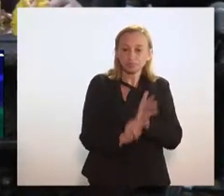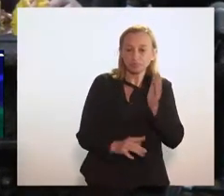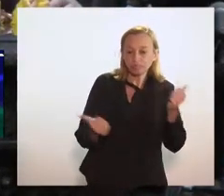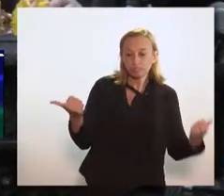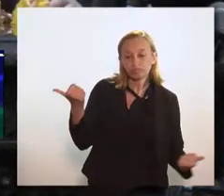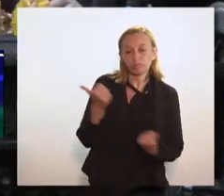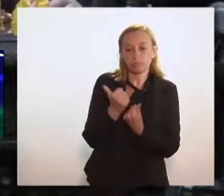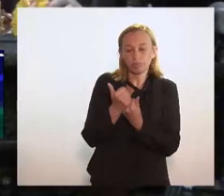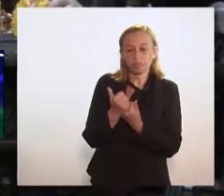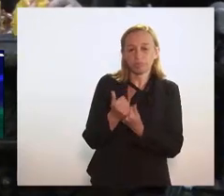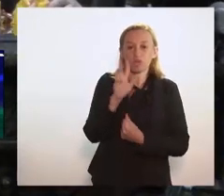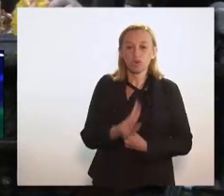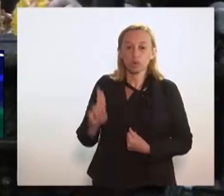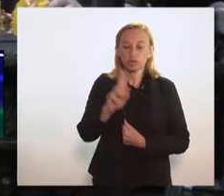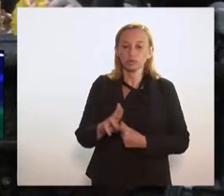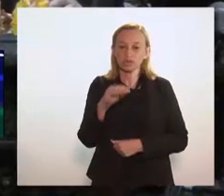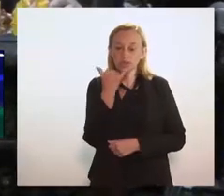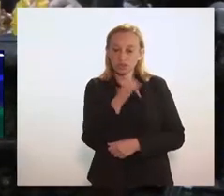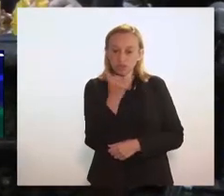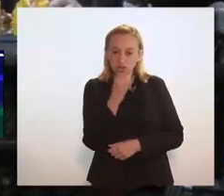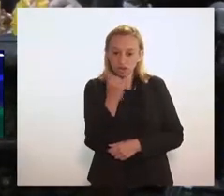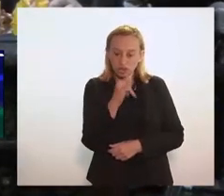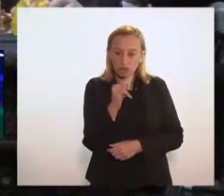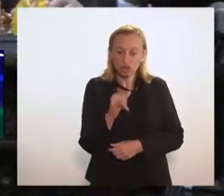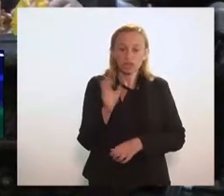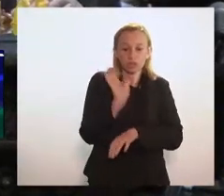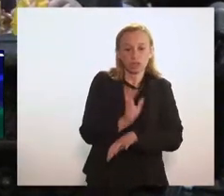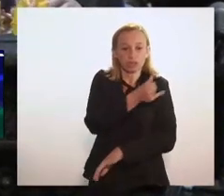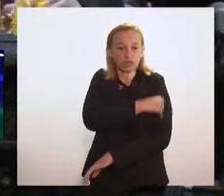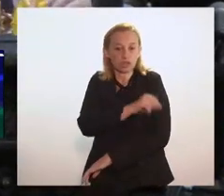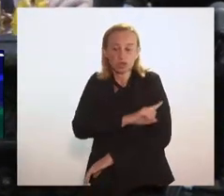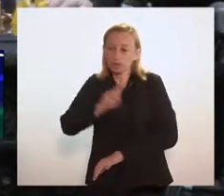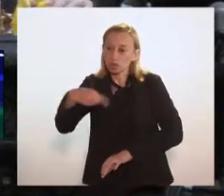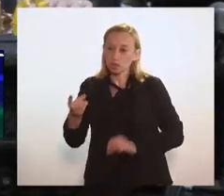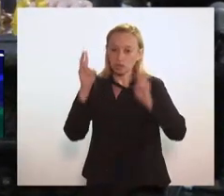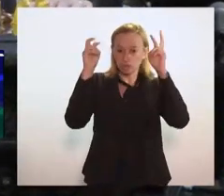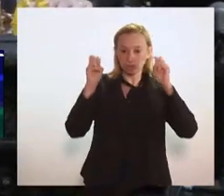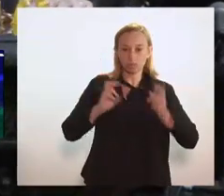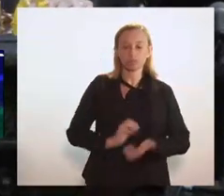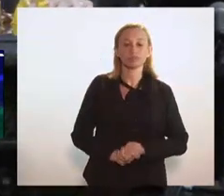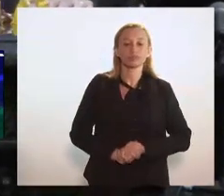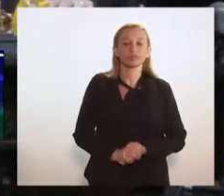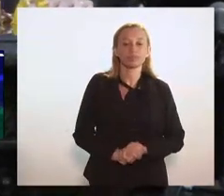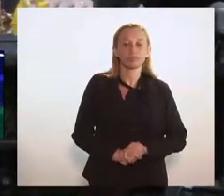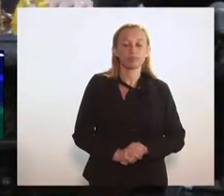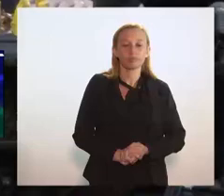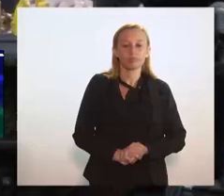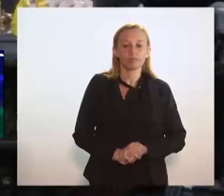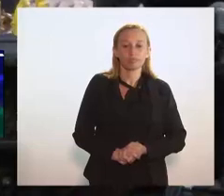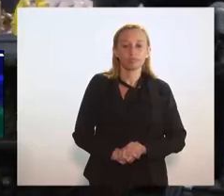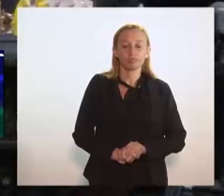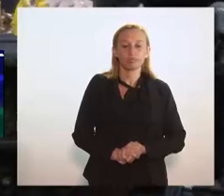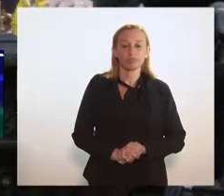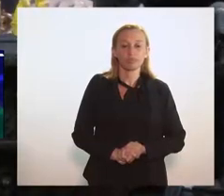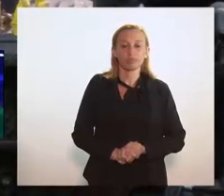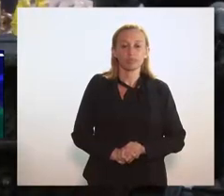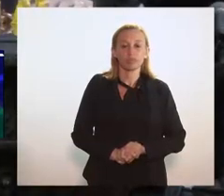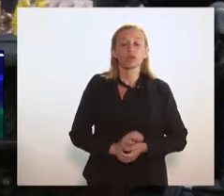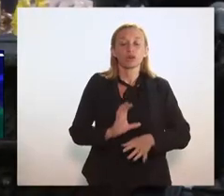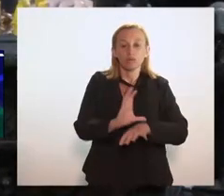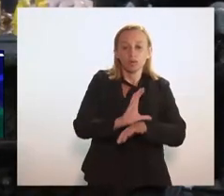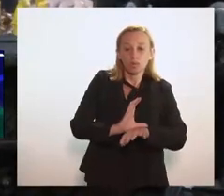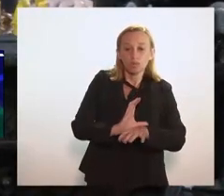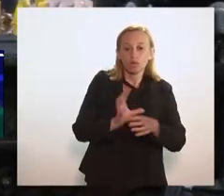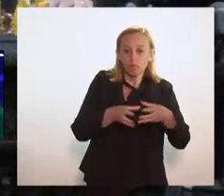e fomenta o uso de energia fotovoltaica no âmbito do Estado do Rio de Janeiro e da outras providências. Pendente de pareceres das comissões de